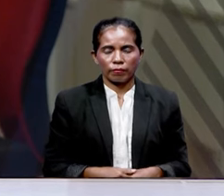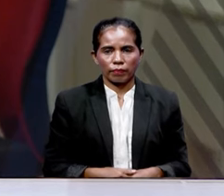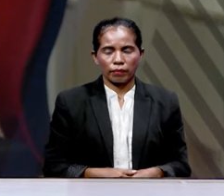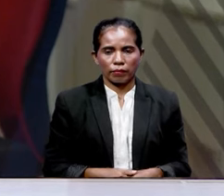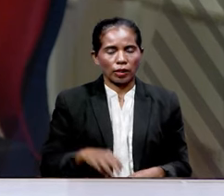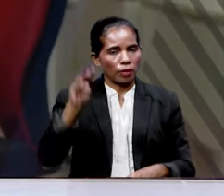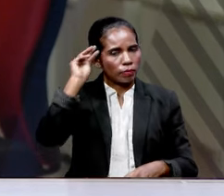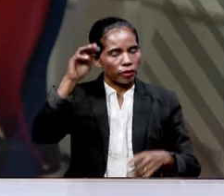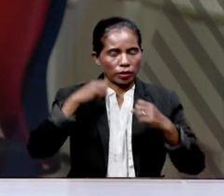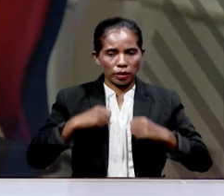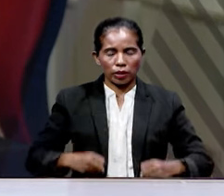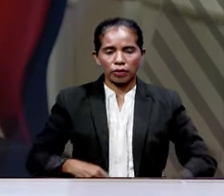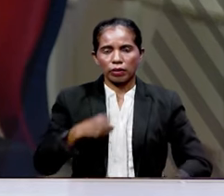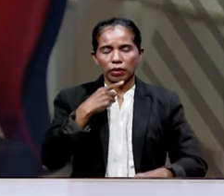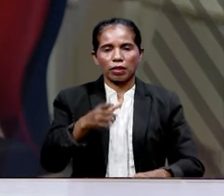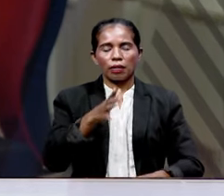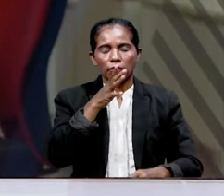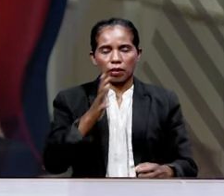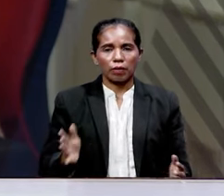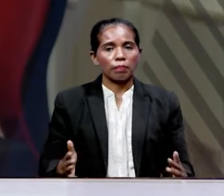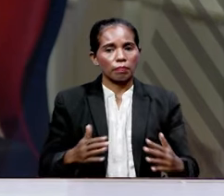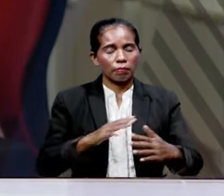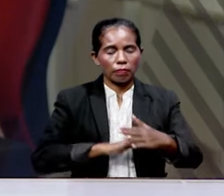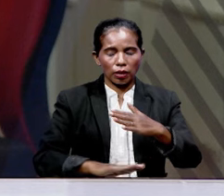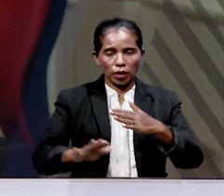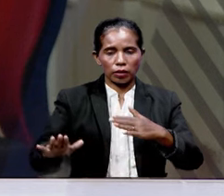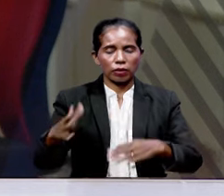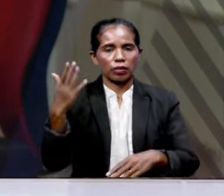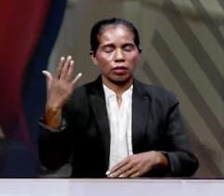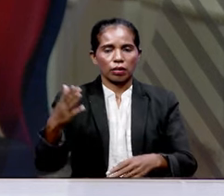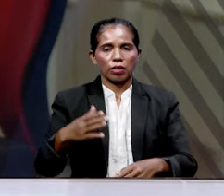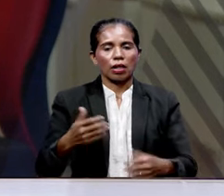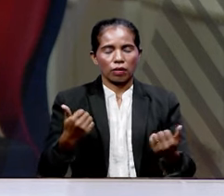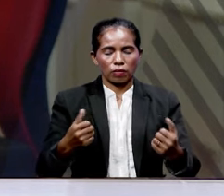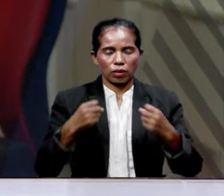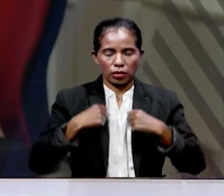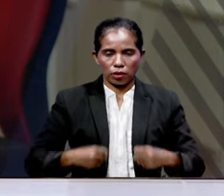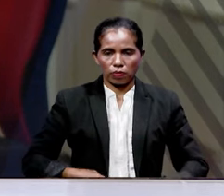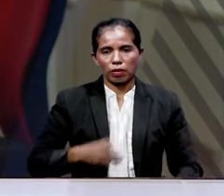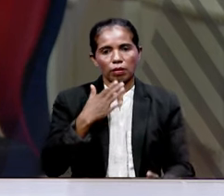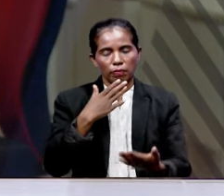Ministério de Saúde clarifica ainda no parto se é posto de saúde na Tarbora condição normal.